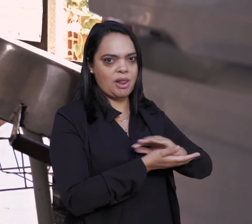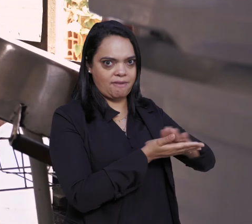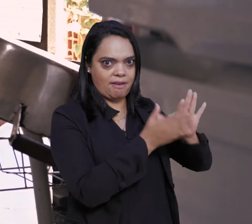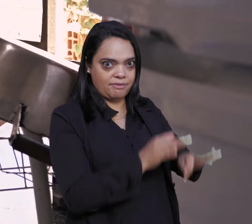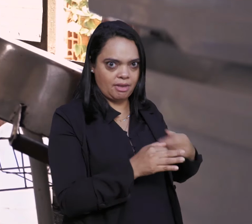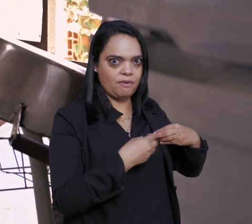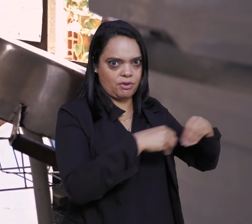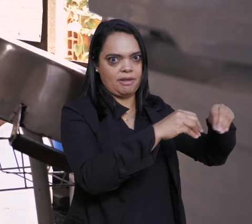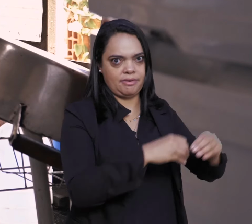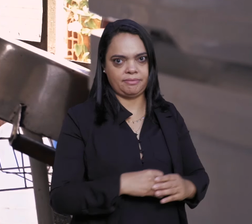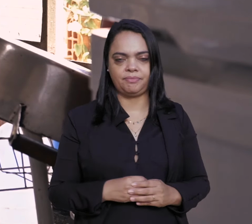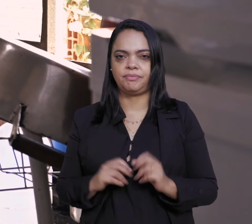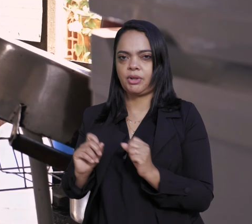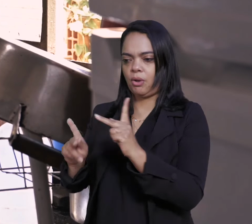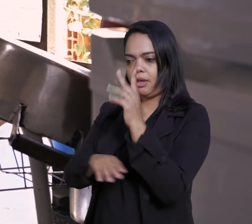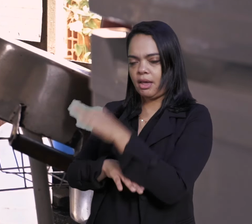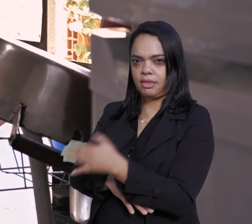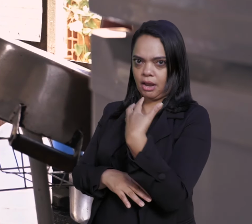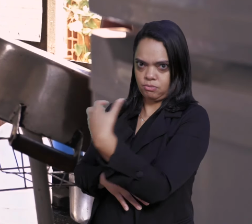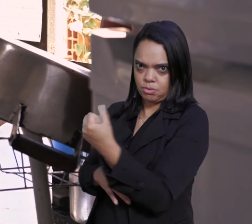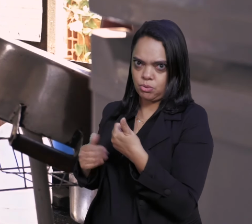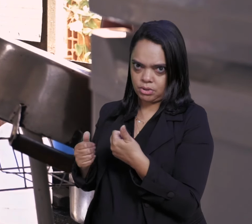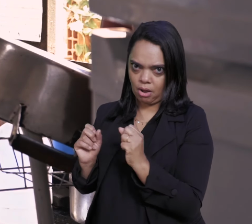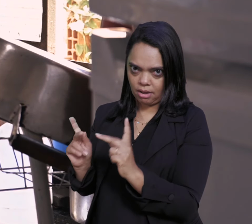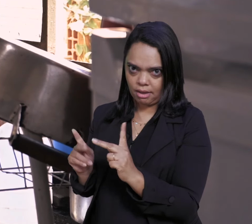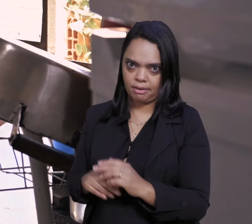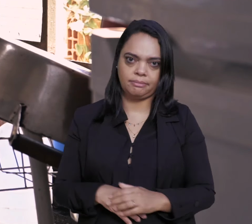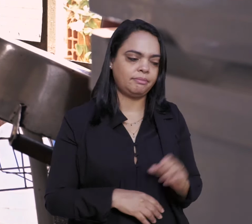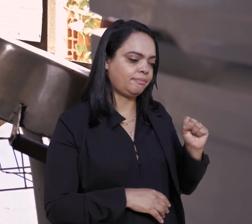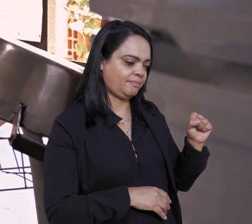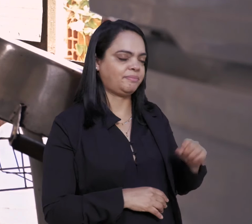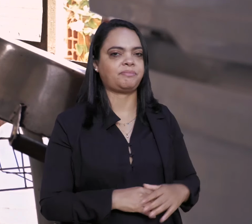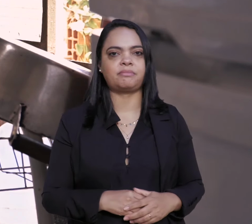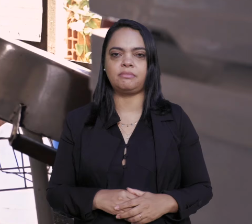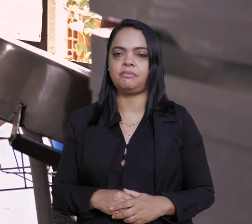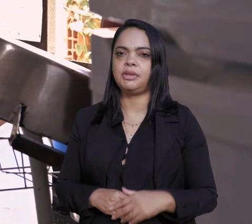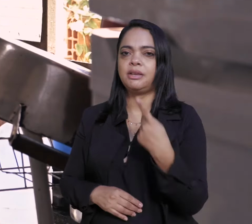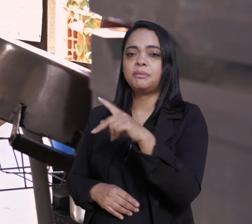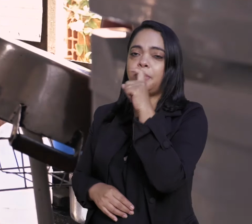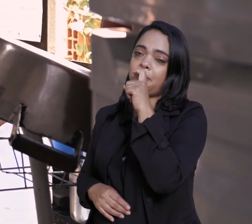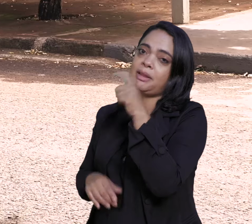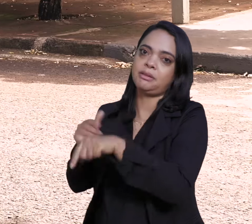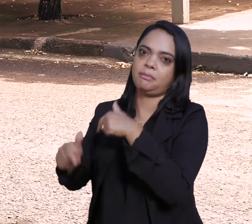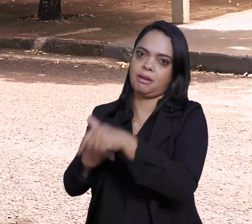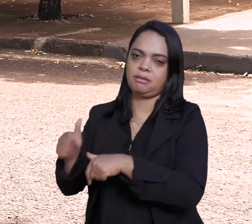louça pra te levar. Tá, aí de tarde você me busca então, tá? Uhum, seu pai tá